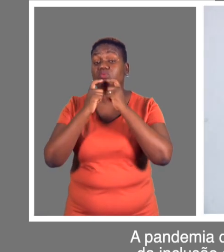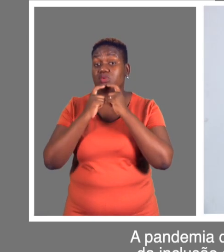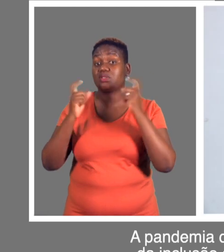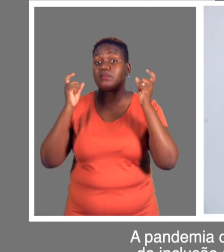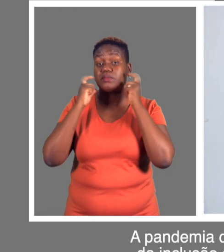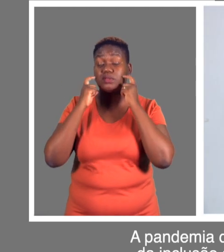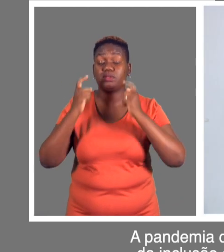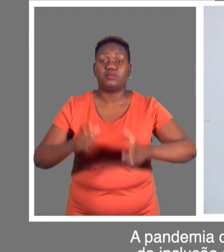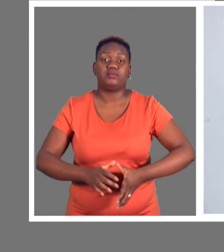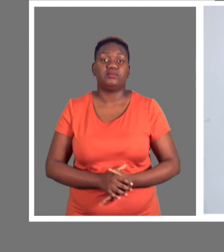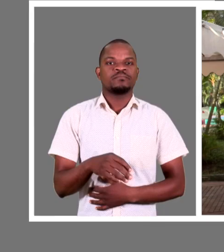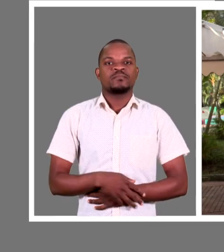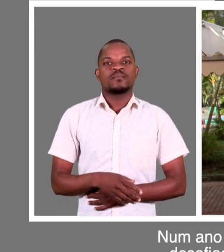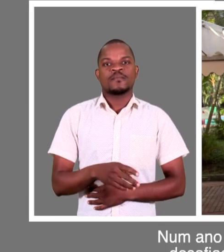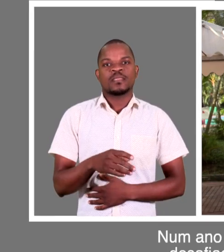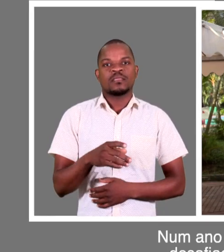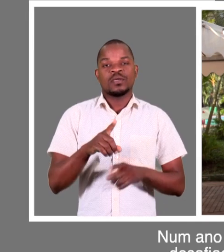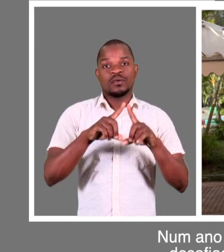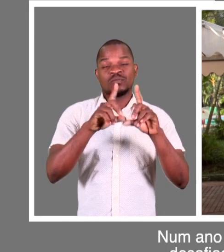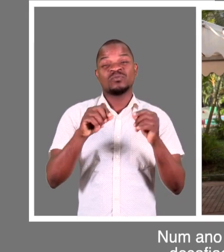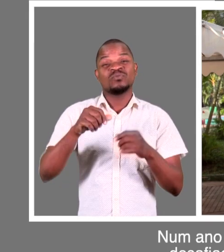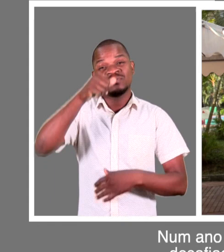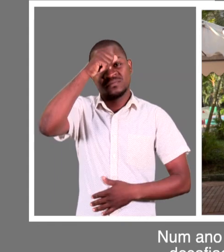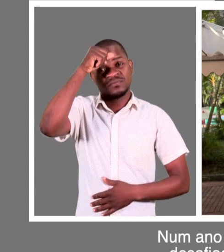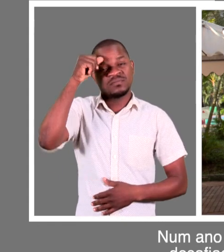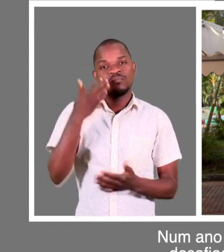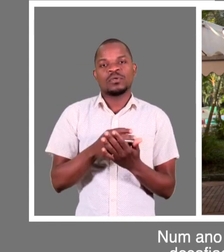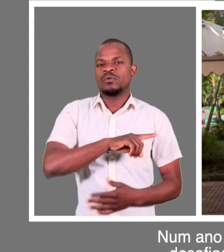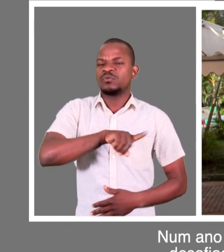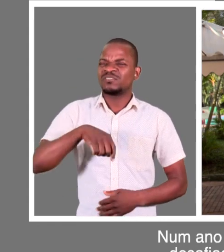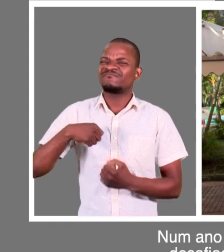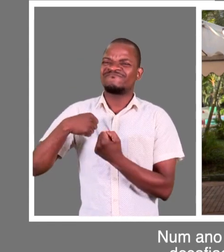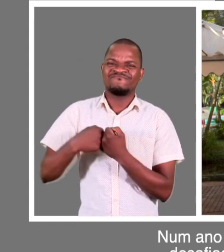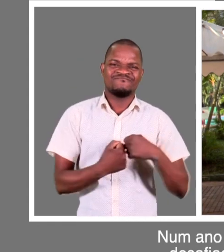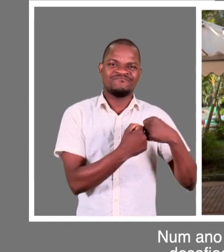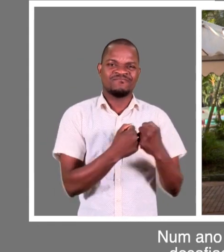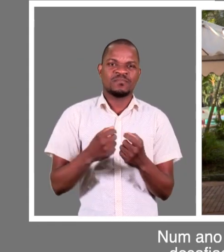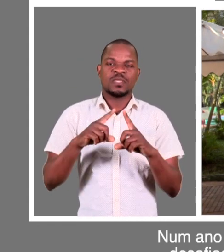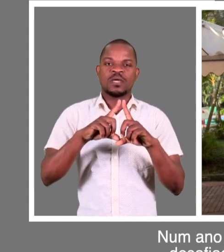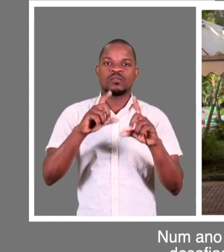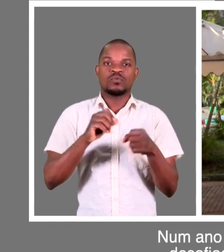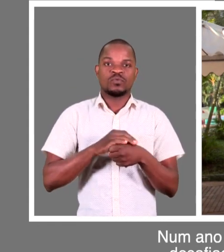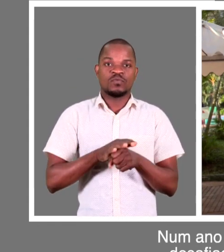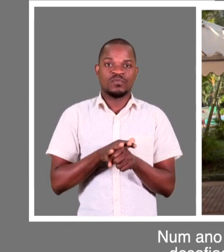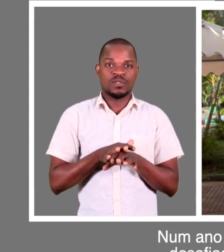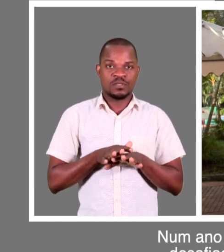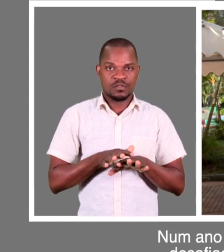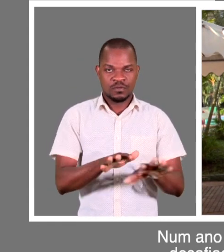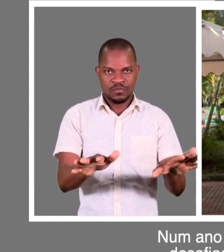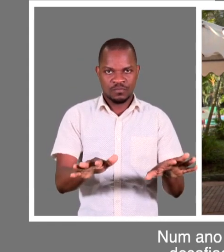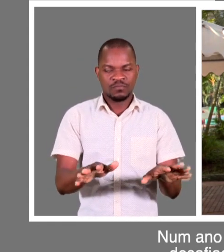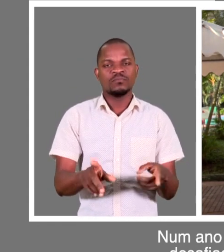deficiência no país. Num ano muito difícil, em que todos somos desafiados pela pandemia